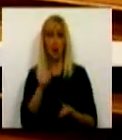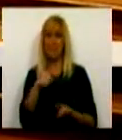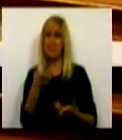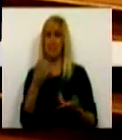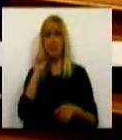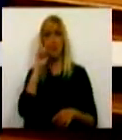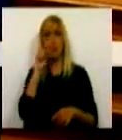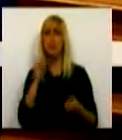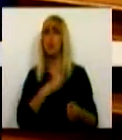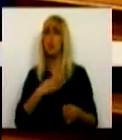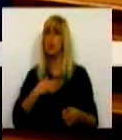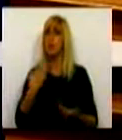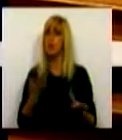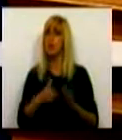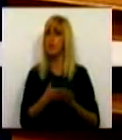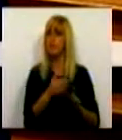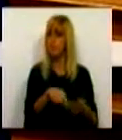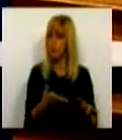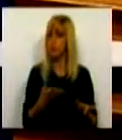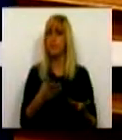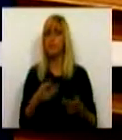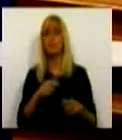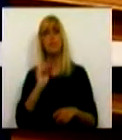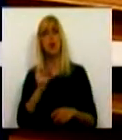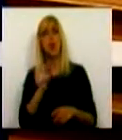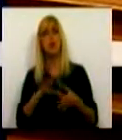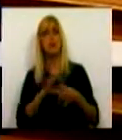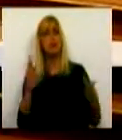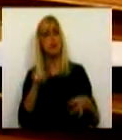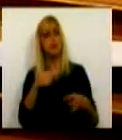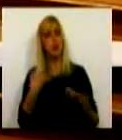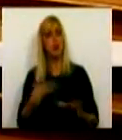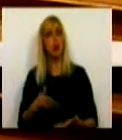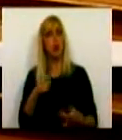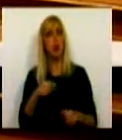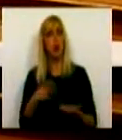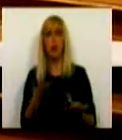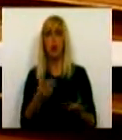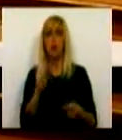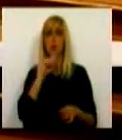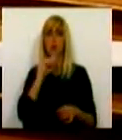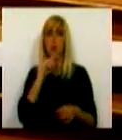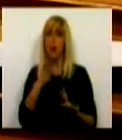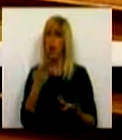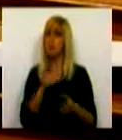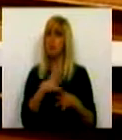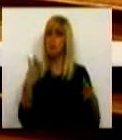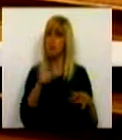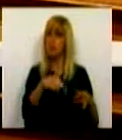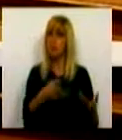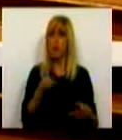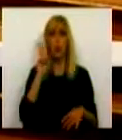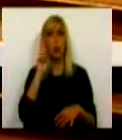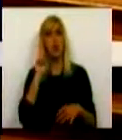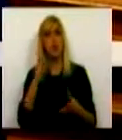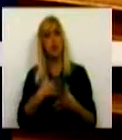empresas robustas. Depois de anos de divergência, nós temos agora uma janela de oportunidade para, através da qualidade e da